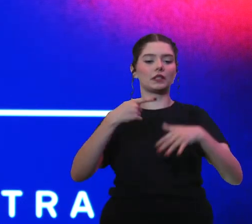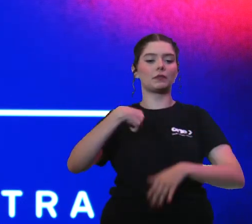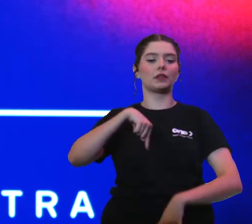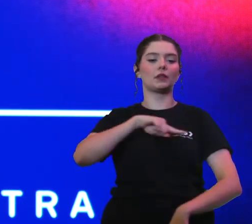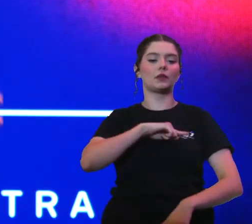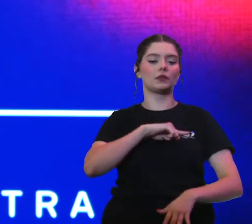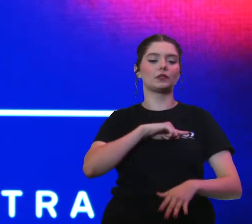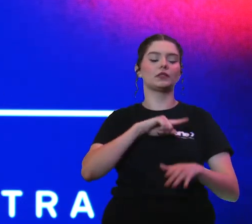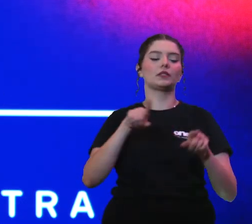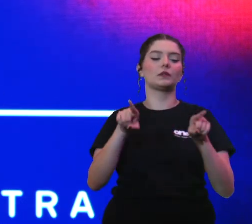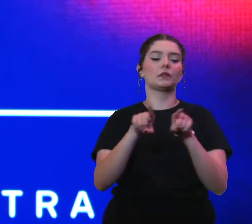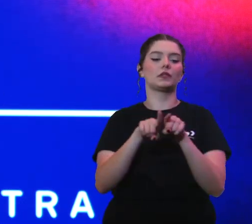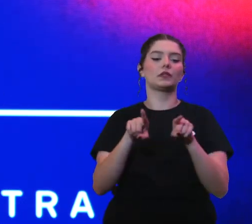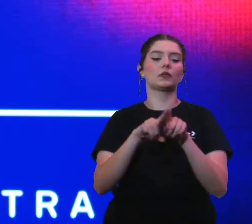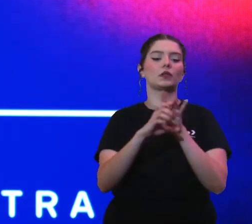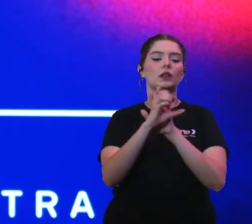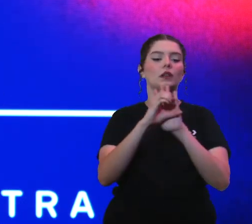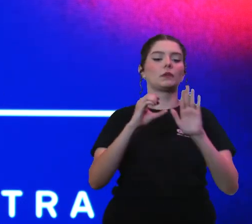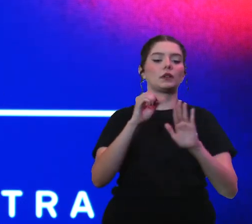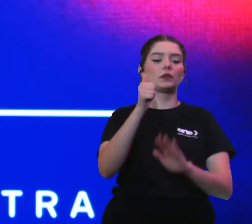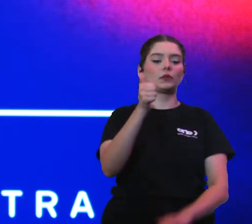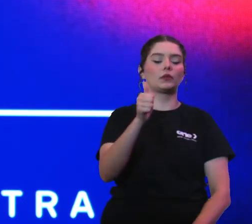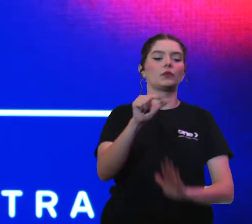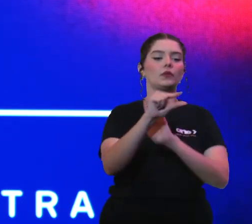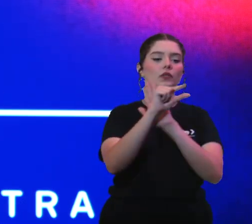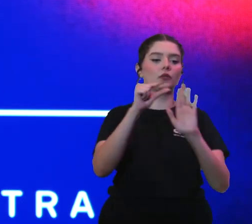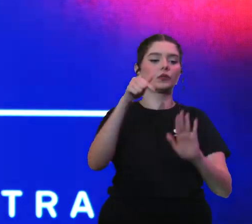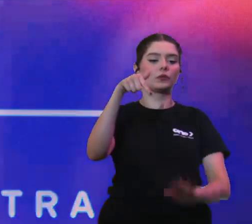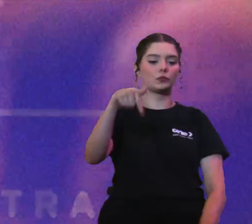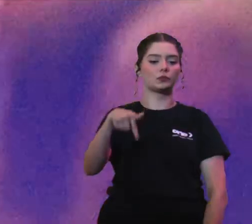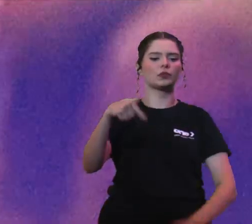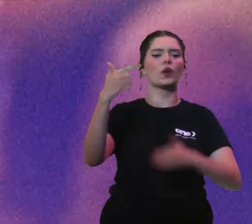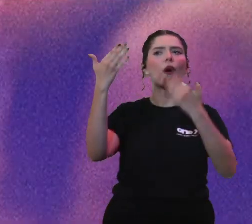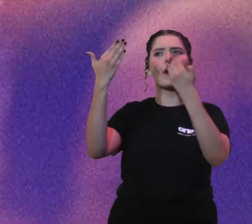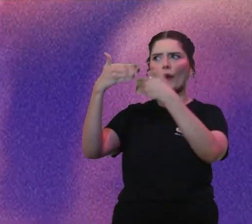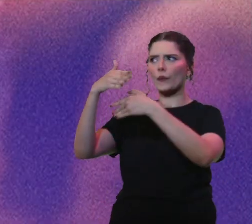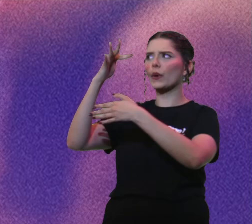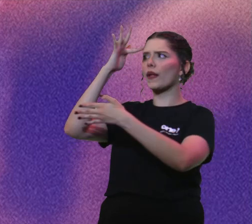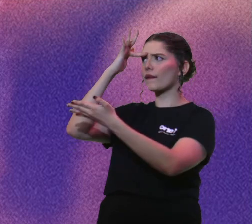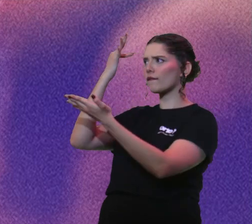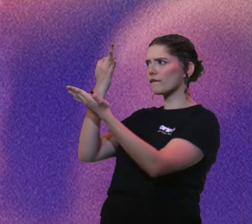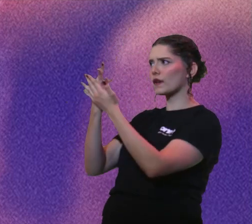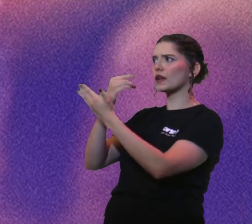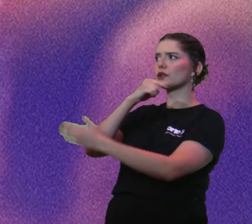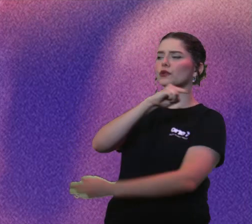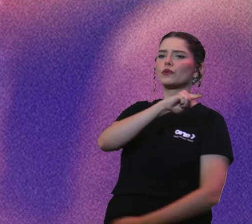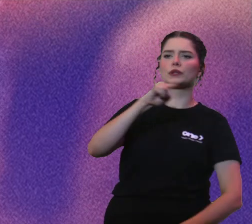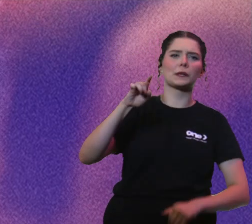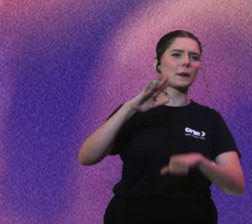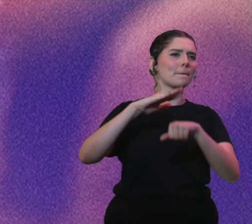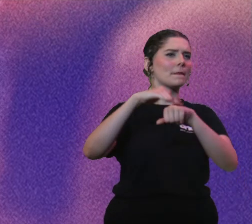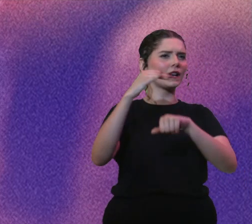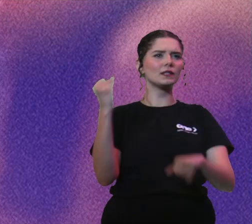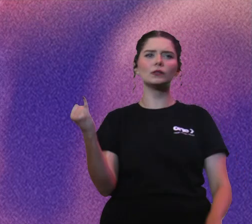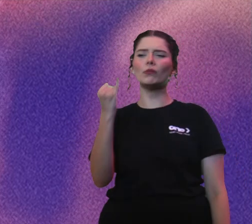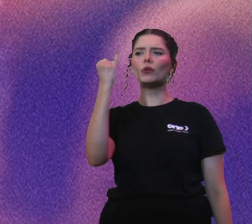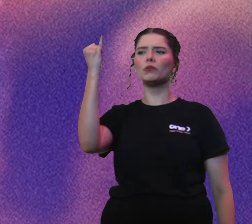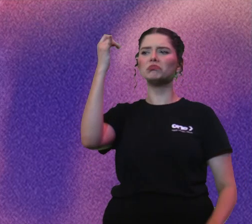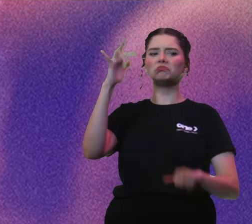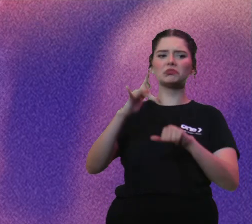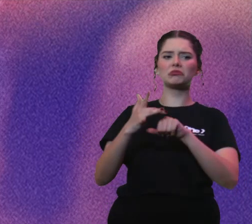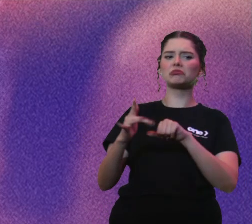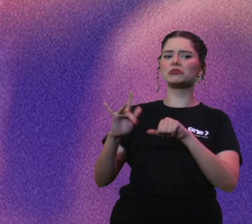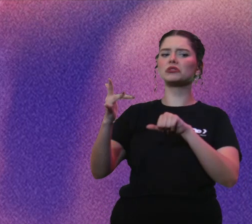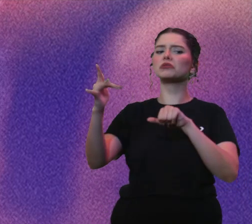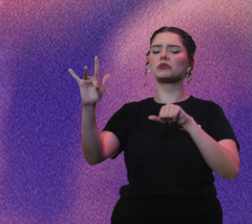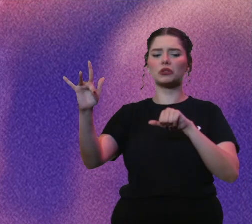versículo 7. Assim acontece para que fique comprovado a fé que vocês têm, muito mais valiosa do que o ouro que perece, mesmo que refinado